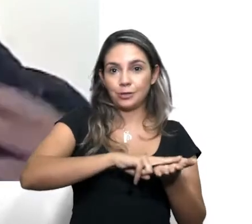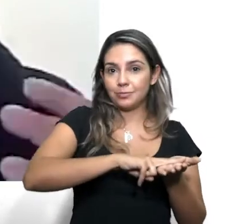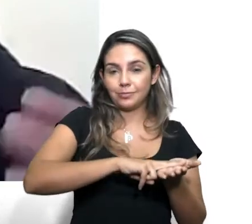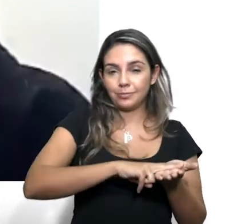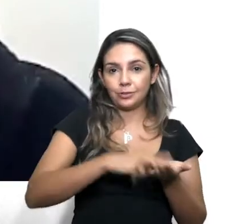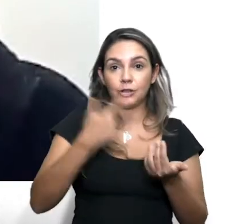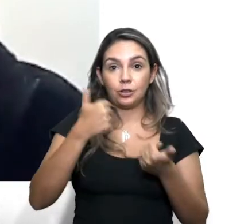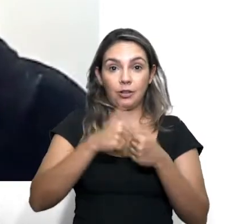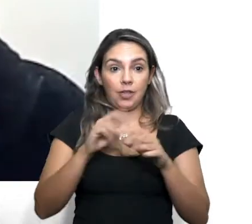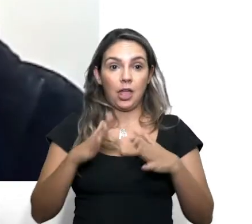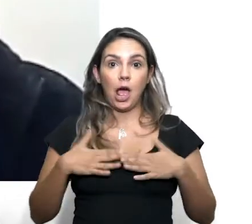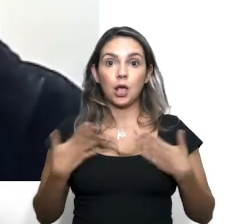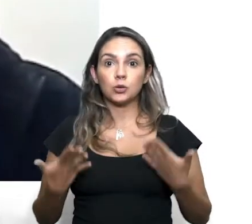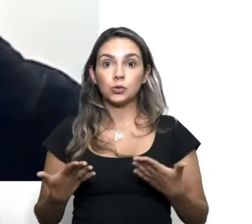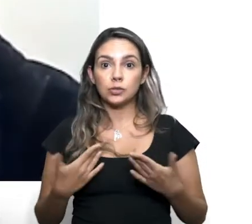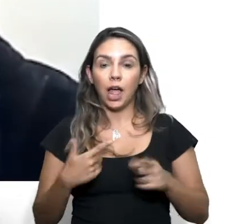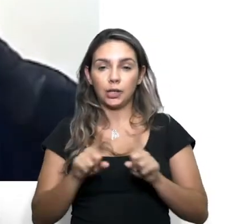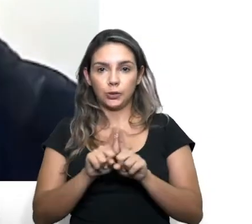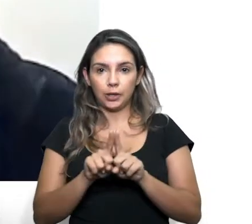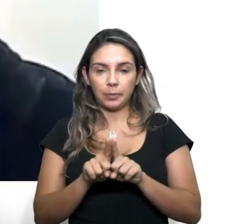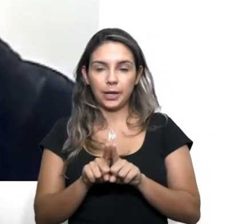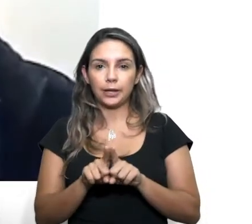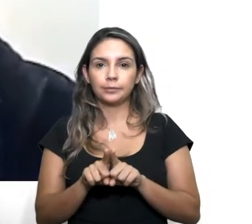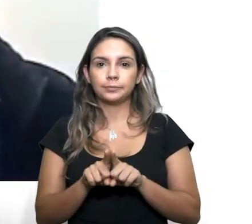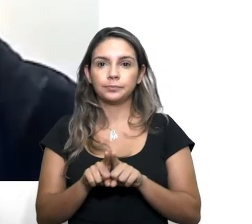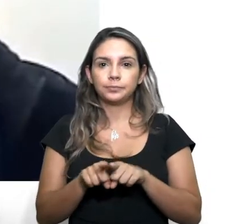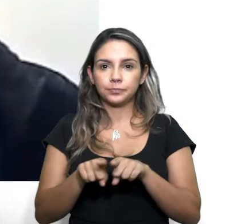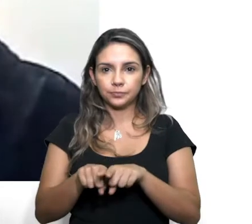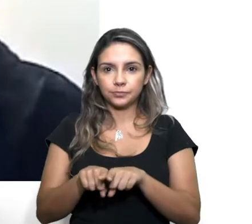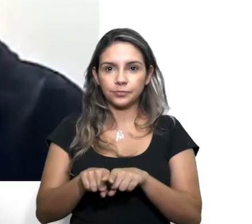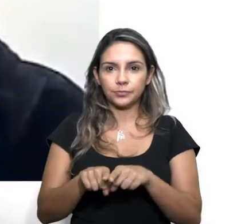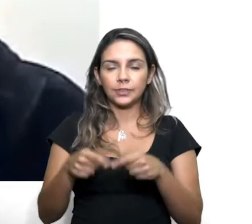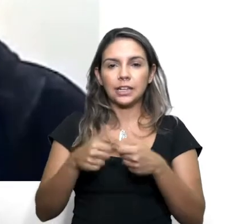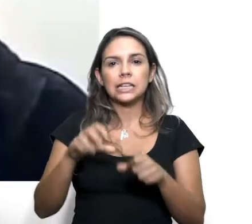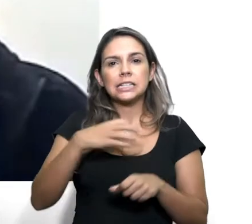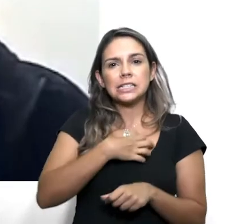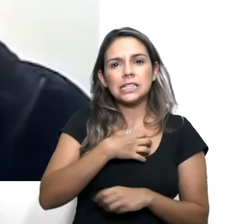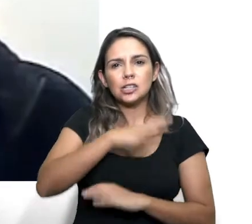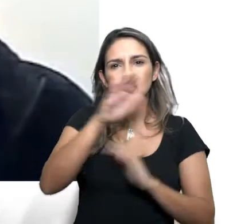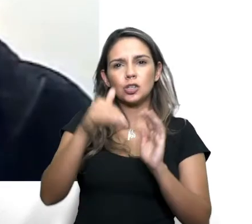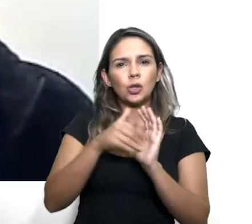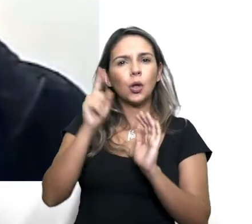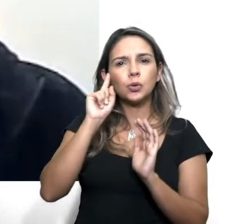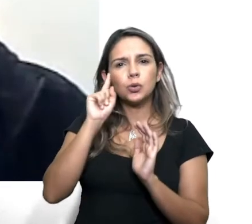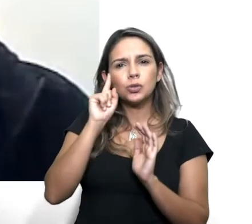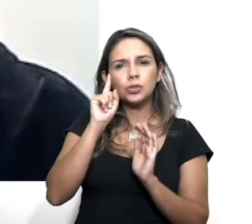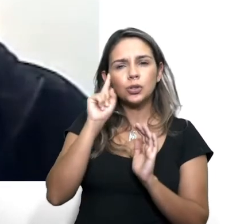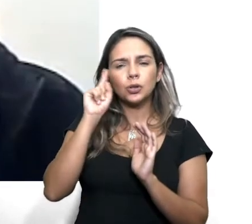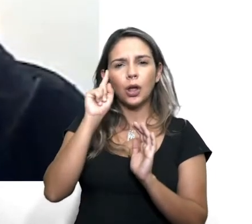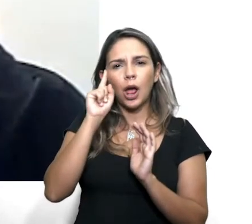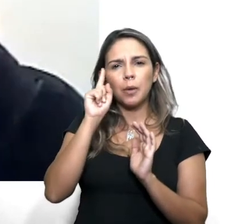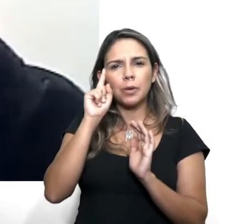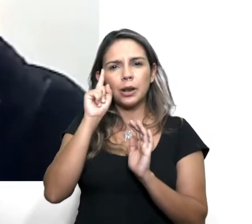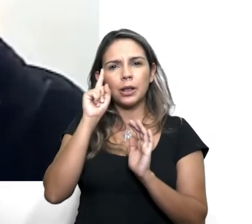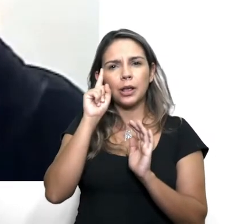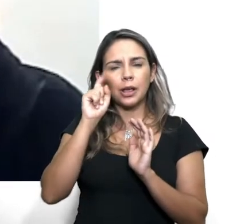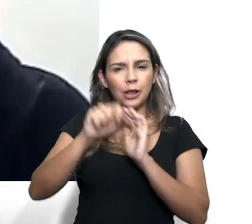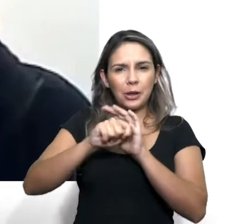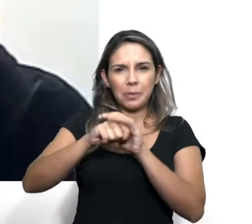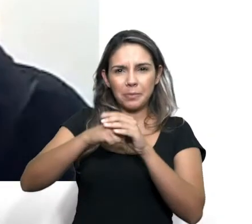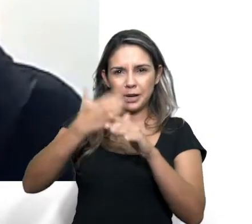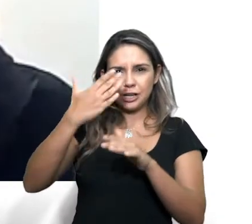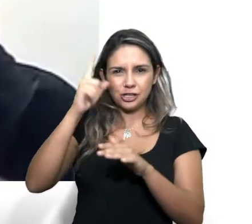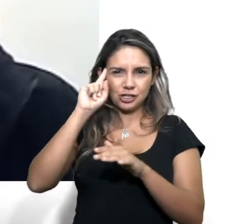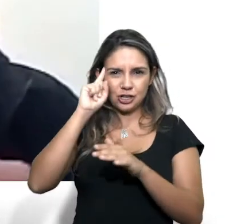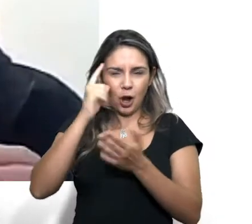forma assustados todos, eu também, que eu estava a sentir que estava todos os dias, os primeiros dias de março, a ver as notícias, a